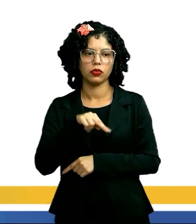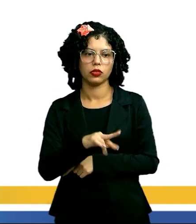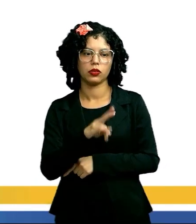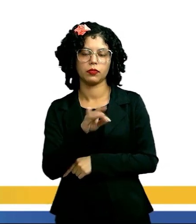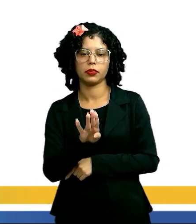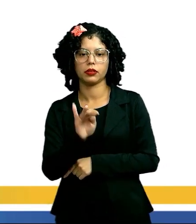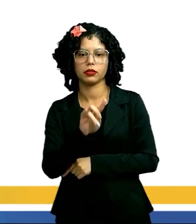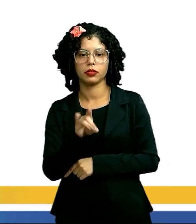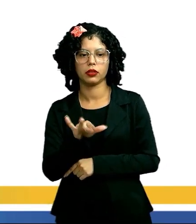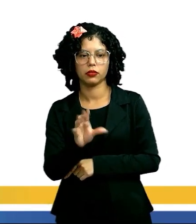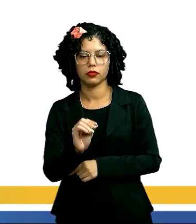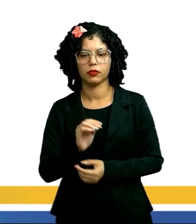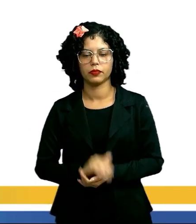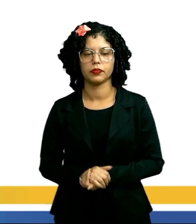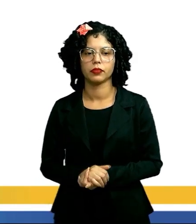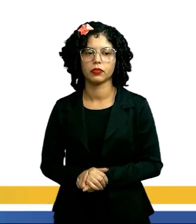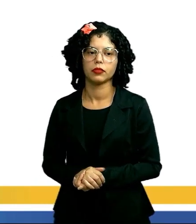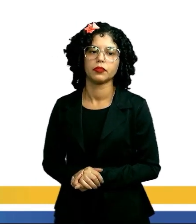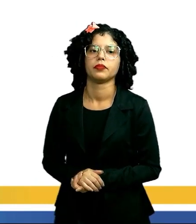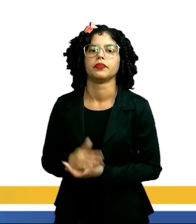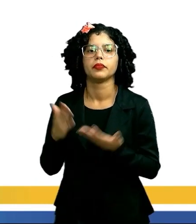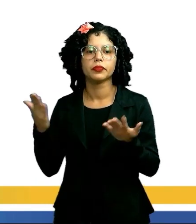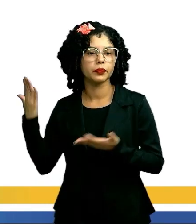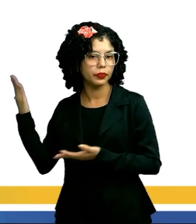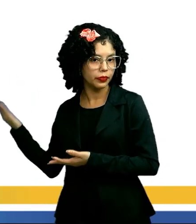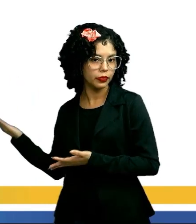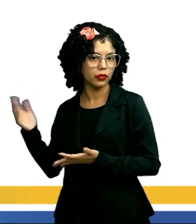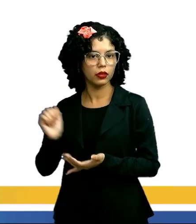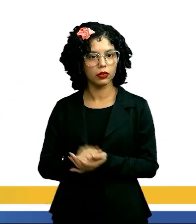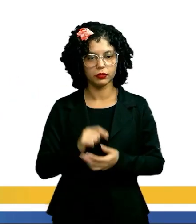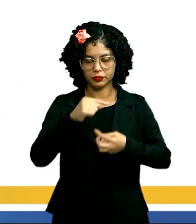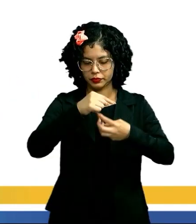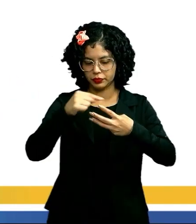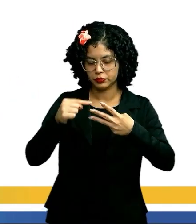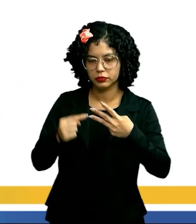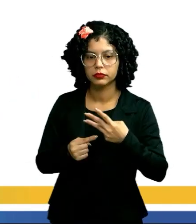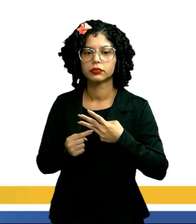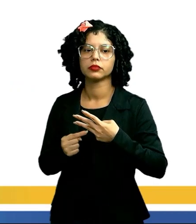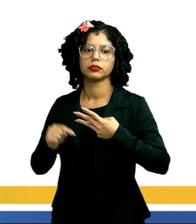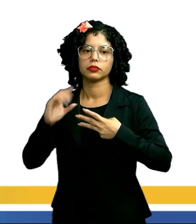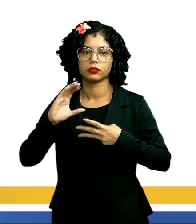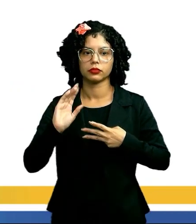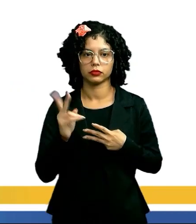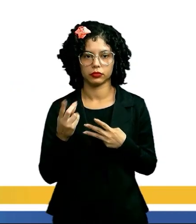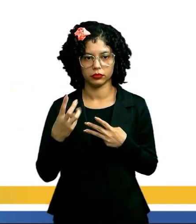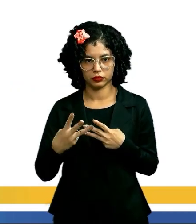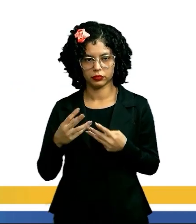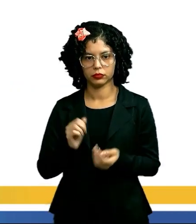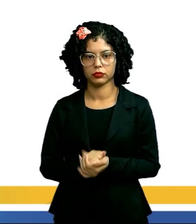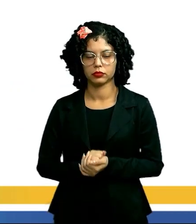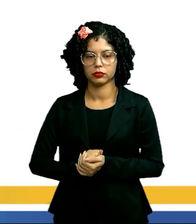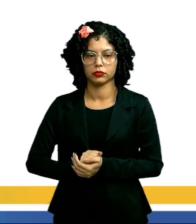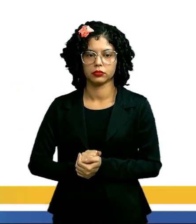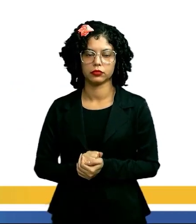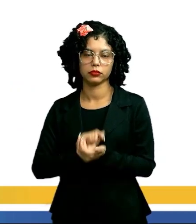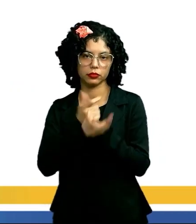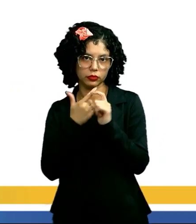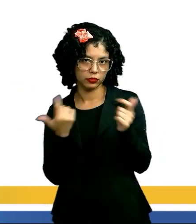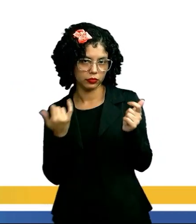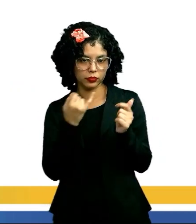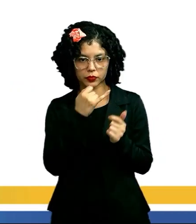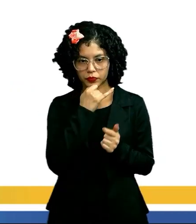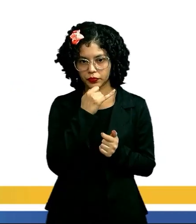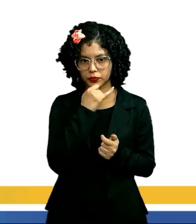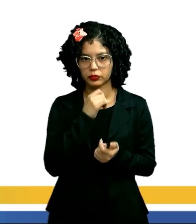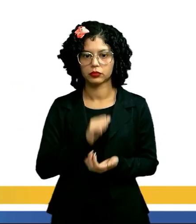ter um nitrobenzeno. Nós temos 3 nitrocompostos, aí na tela nós temos o nosso maior exemplo